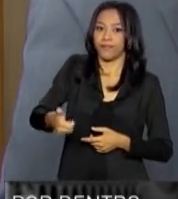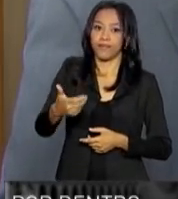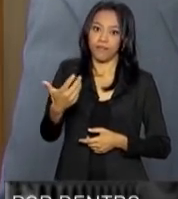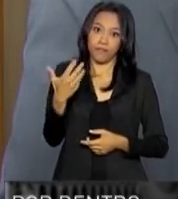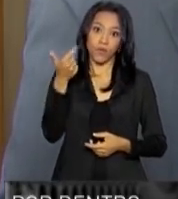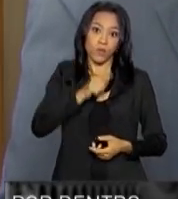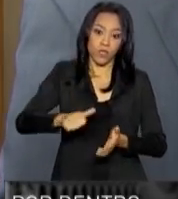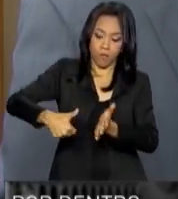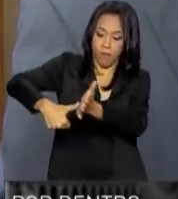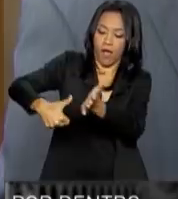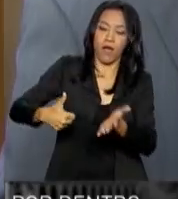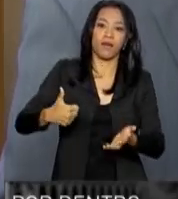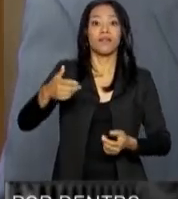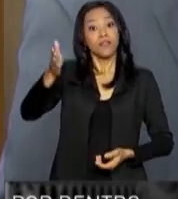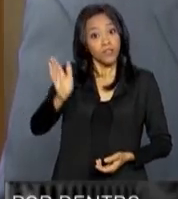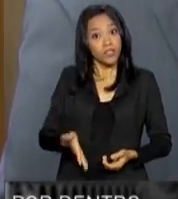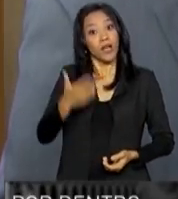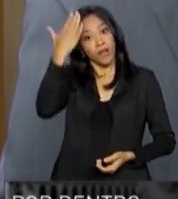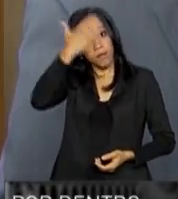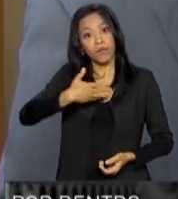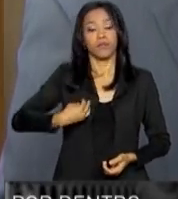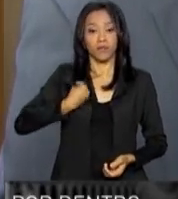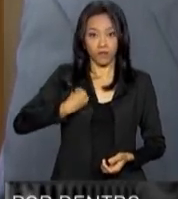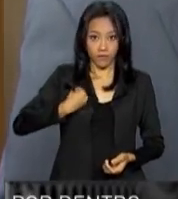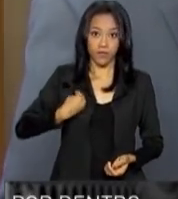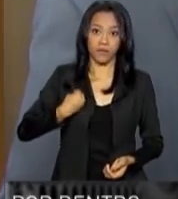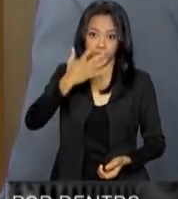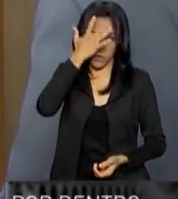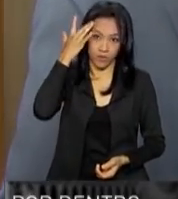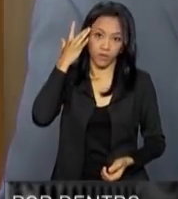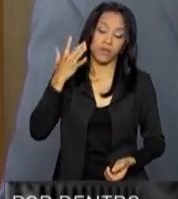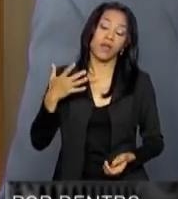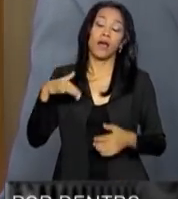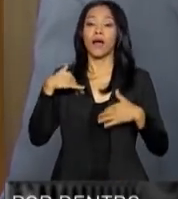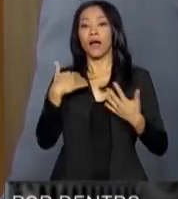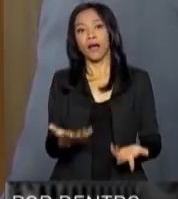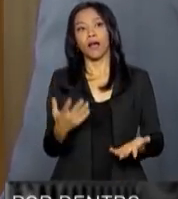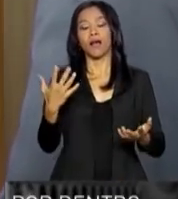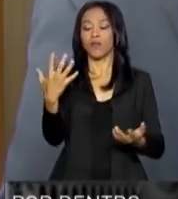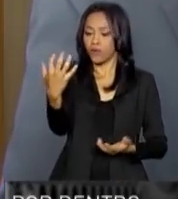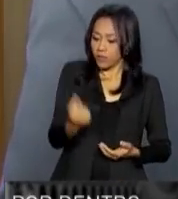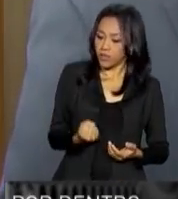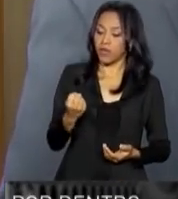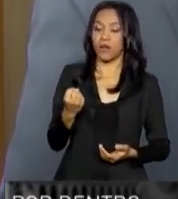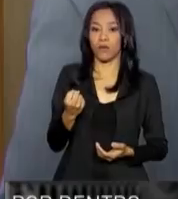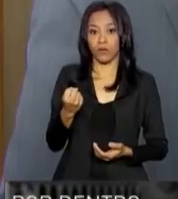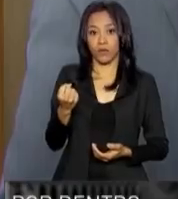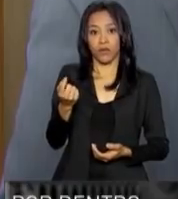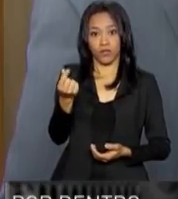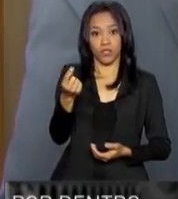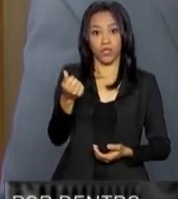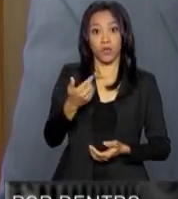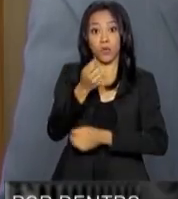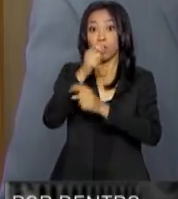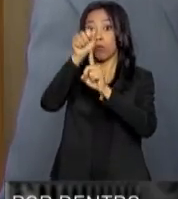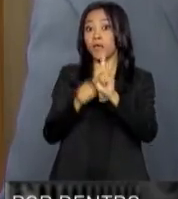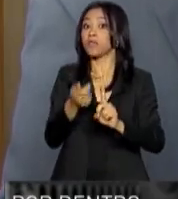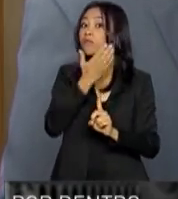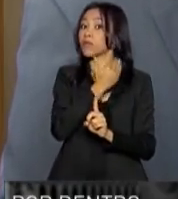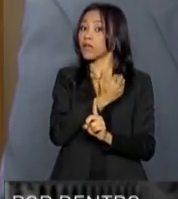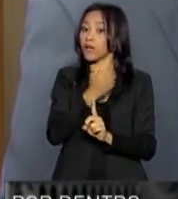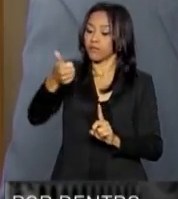biometria do segurado já é um processo de vida então eu fiz o site de pagamentos a biometria no mês passado quando eu tenho que